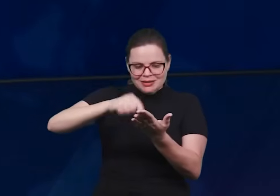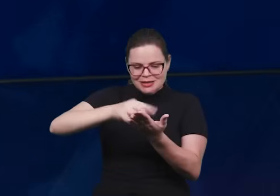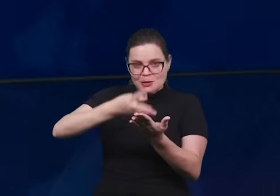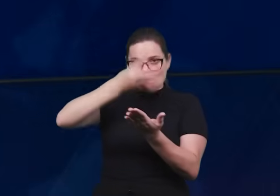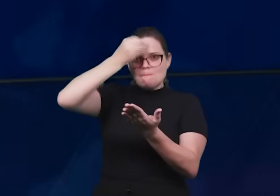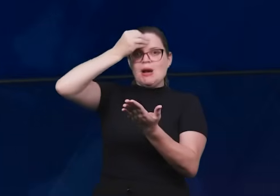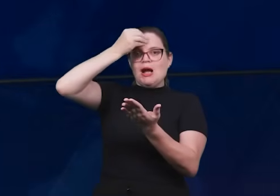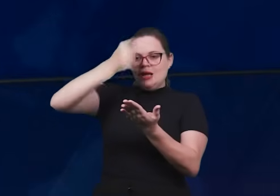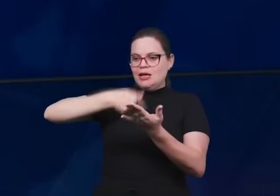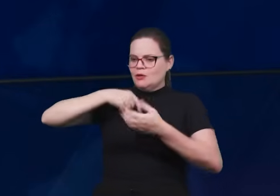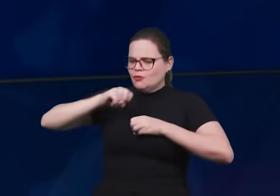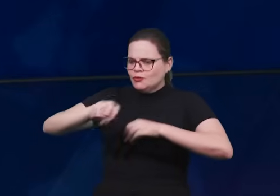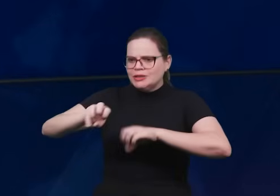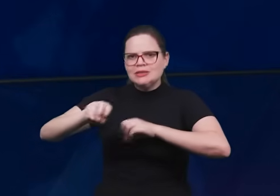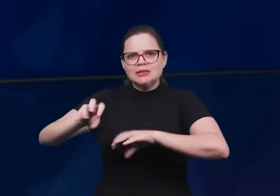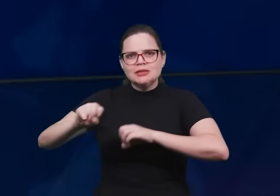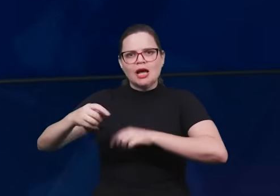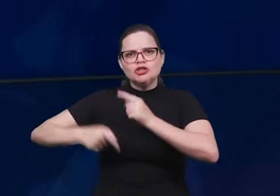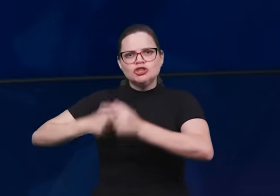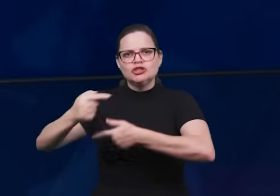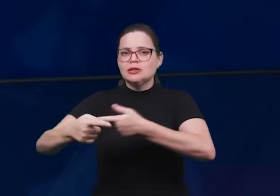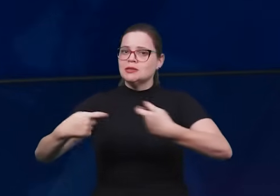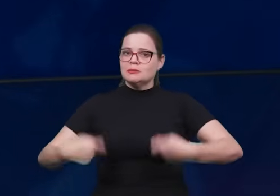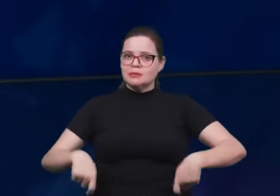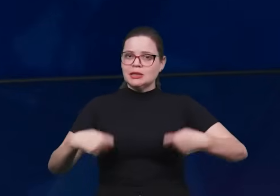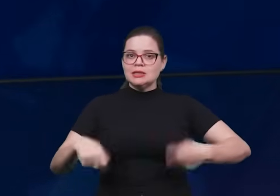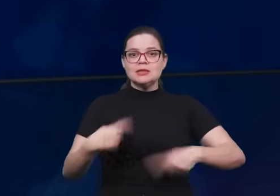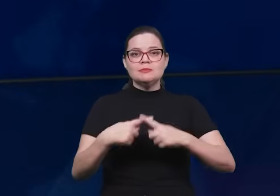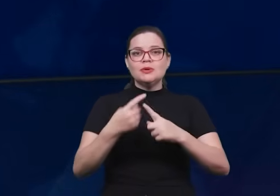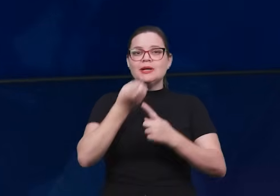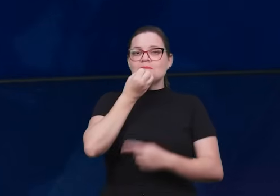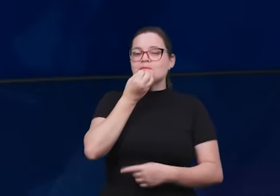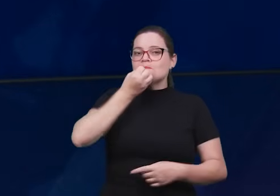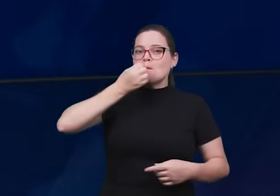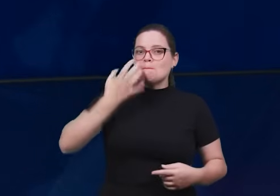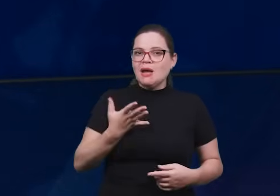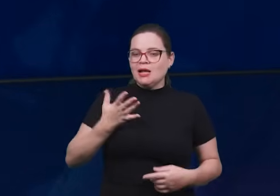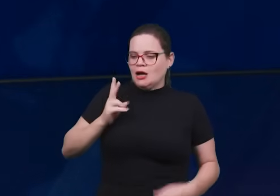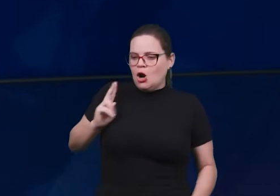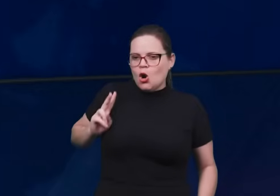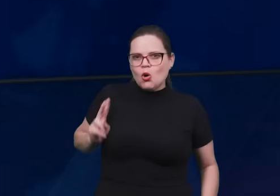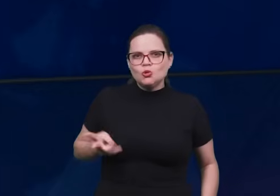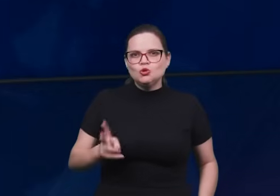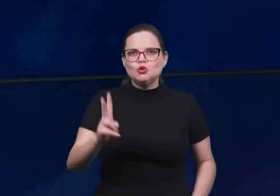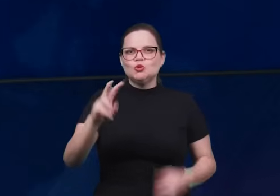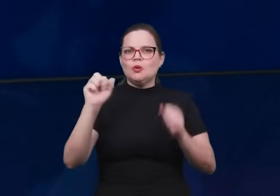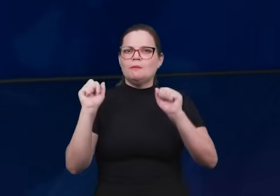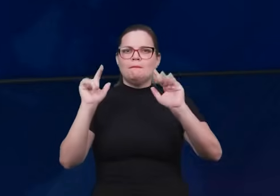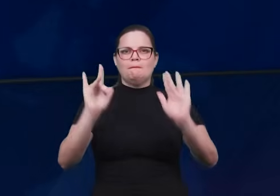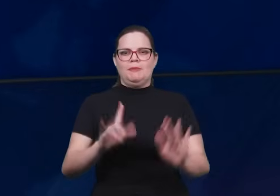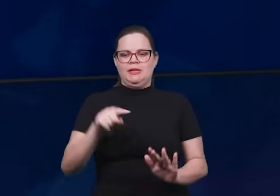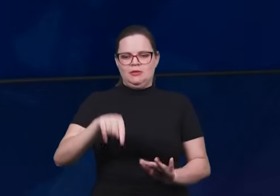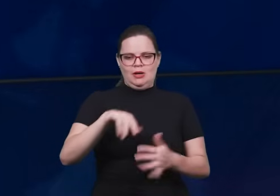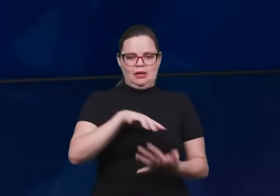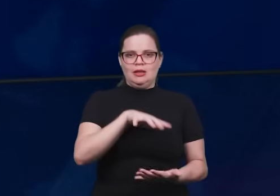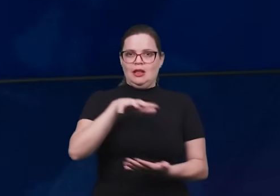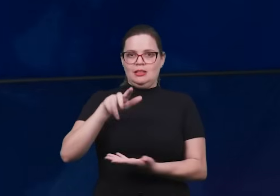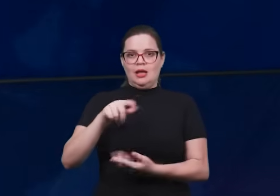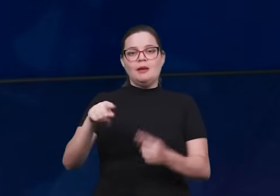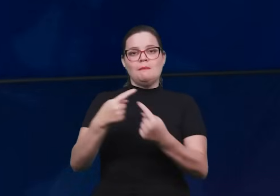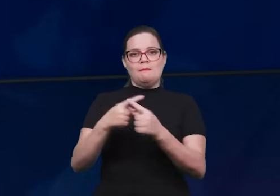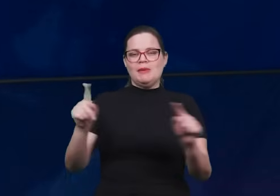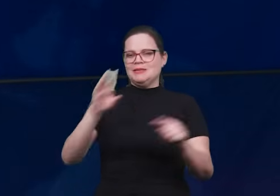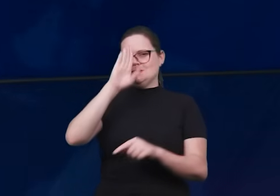vindouras. O bem perpétuo resulta em bênçãos nesta vida e garante uma vida